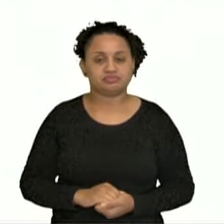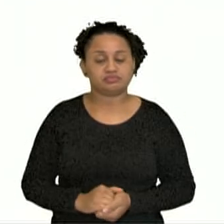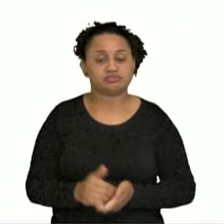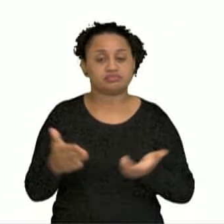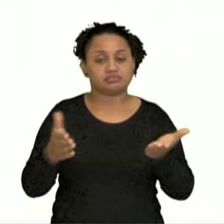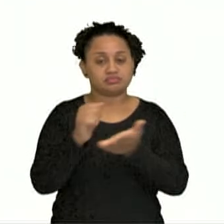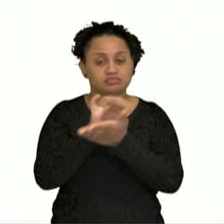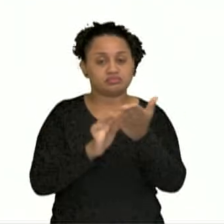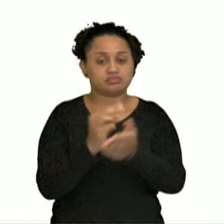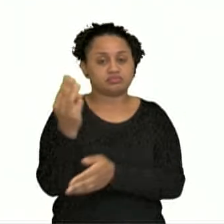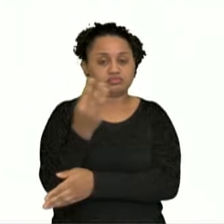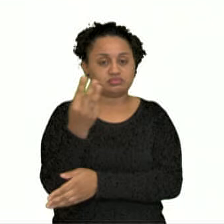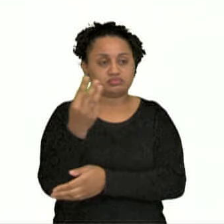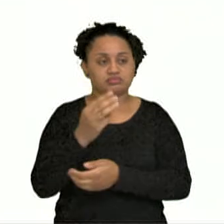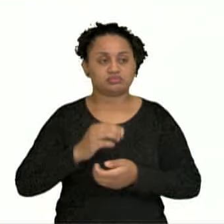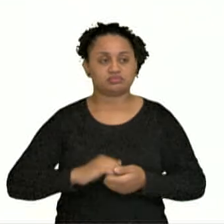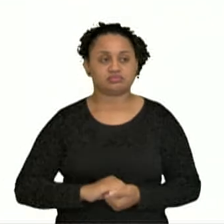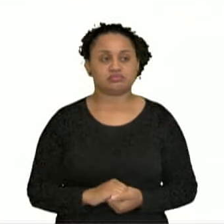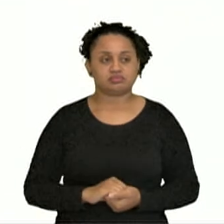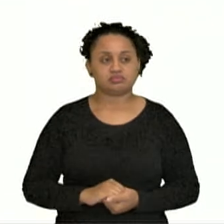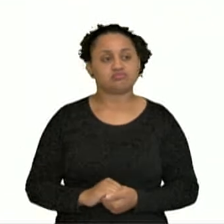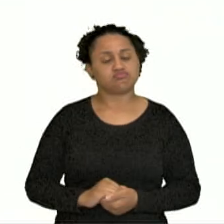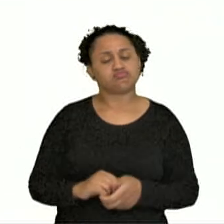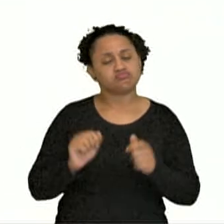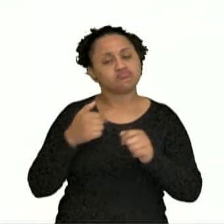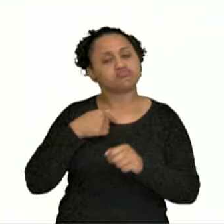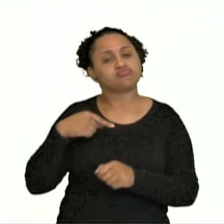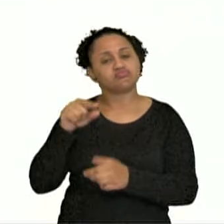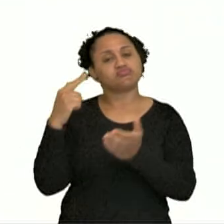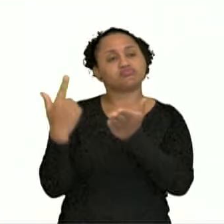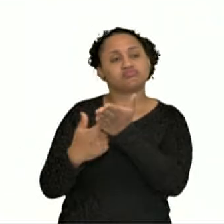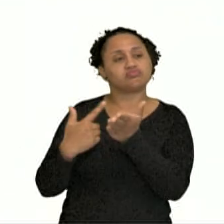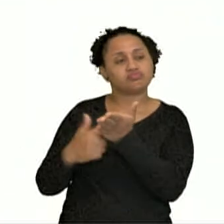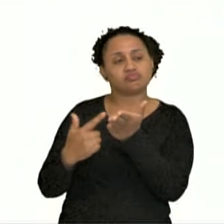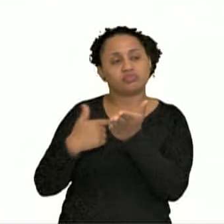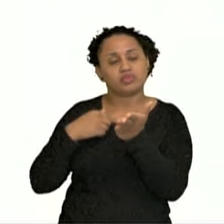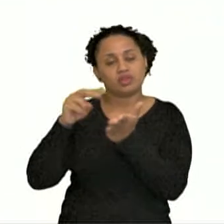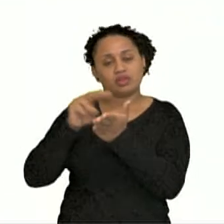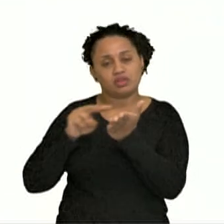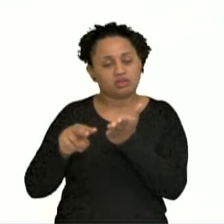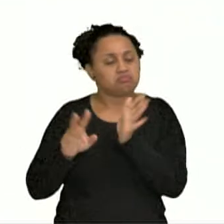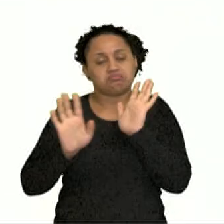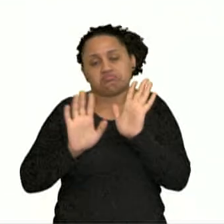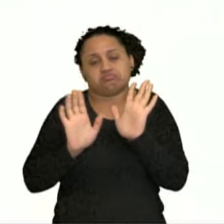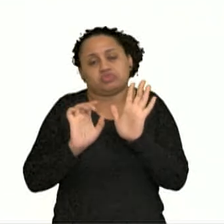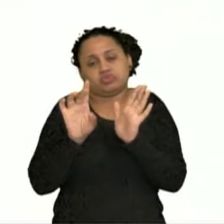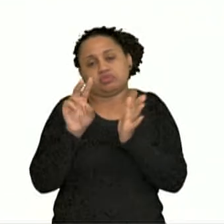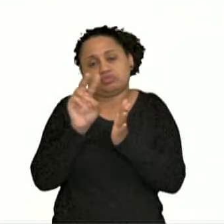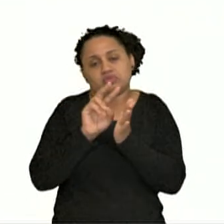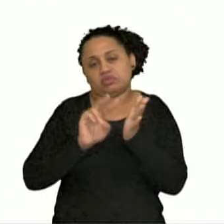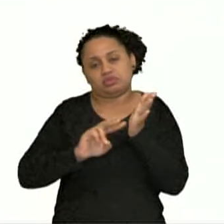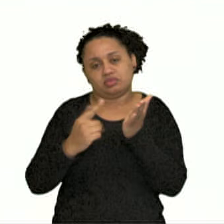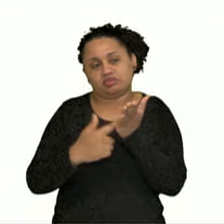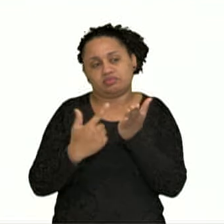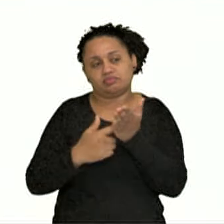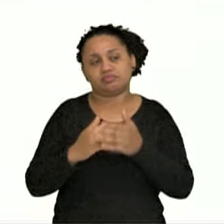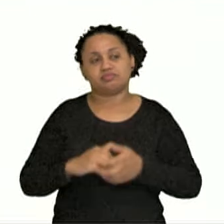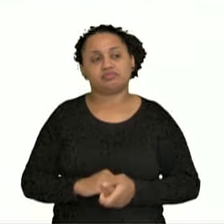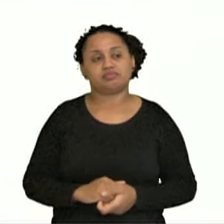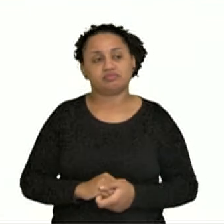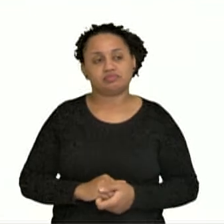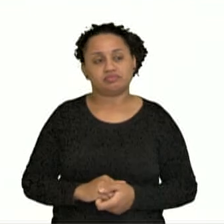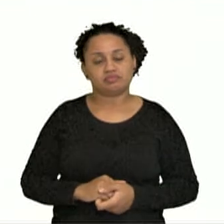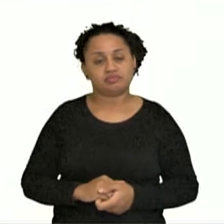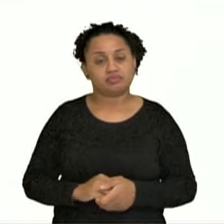Atividade 3. Poderia levar um livro para ler por lá. Para,